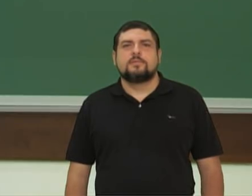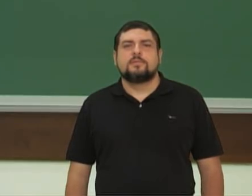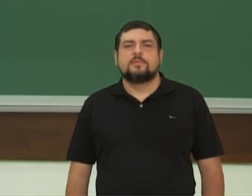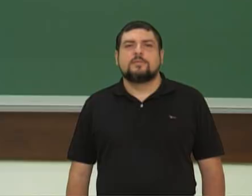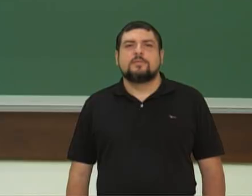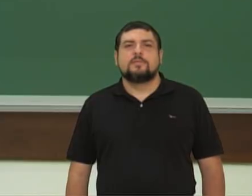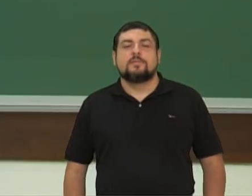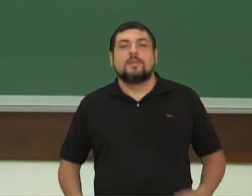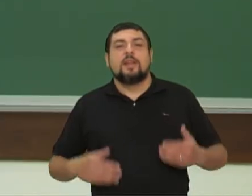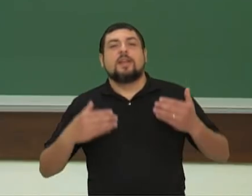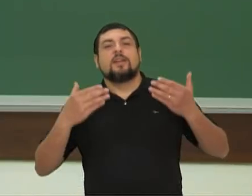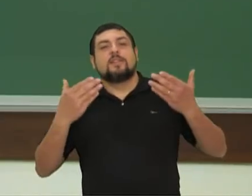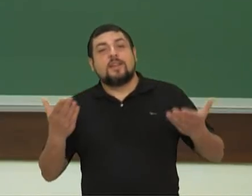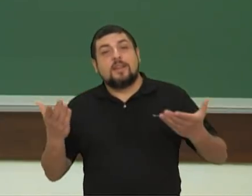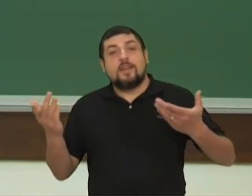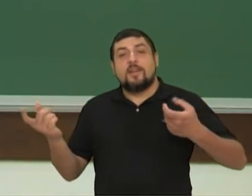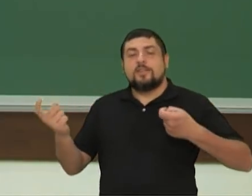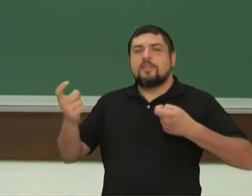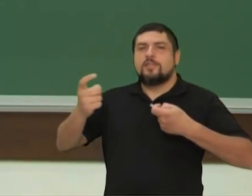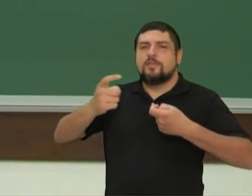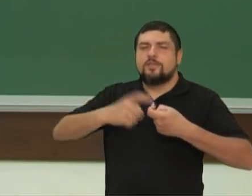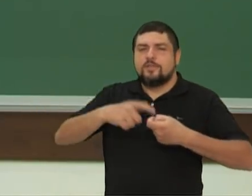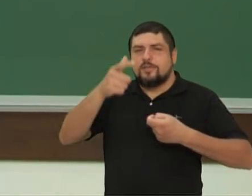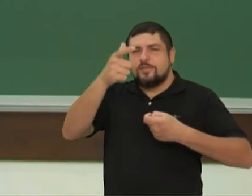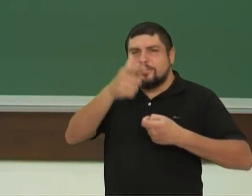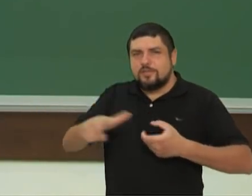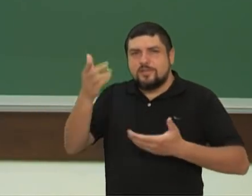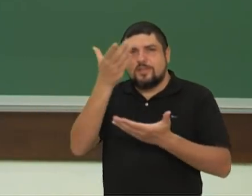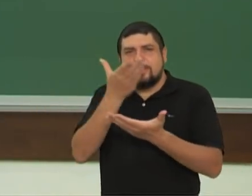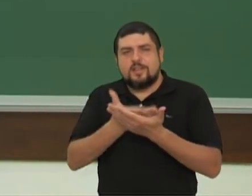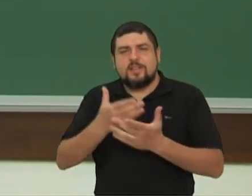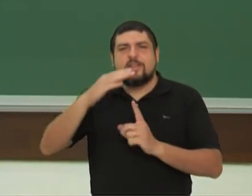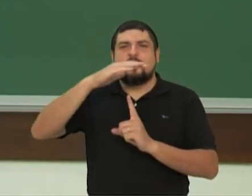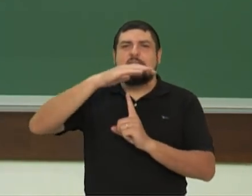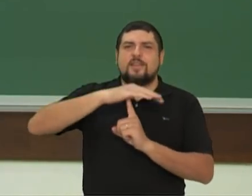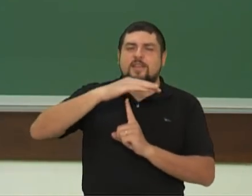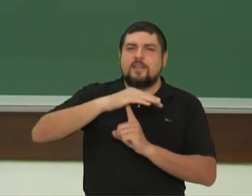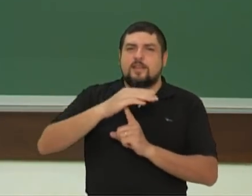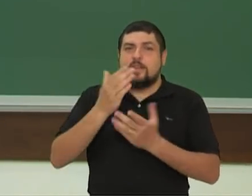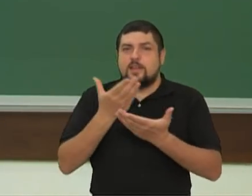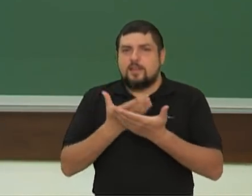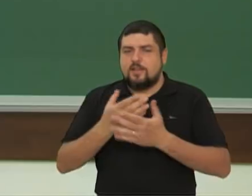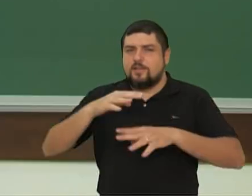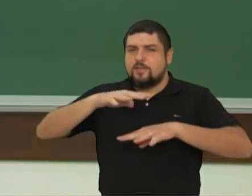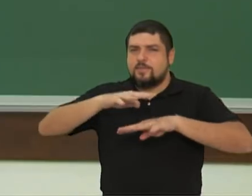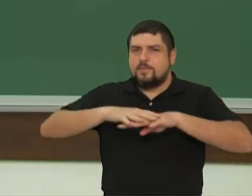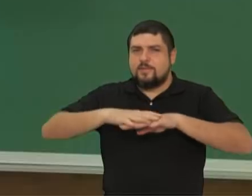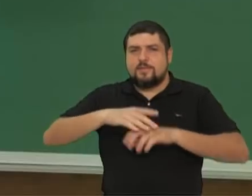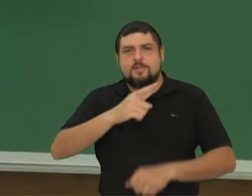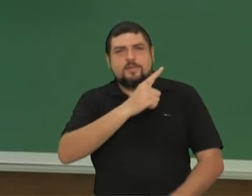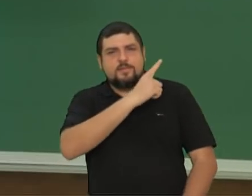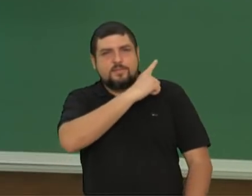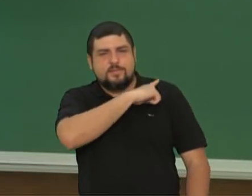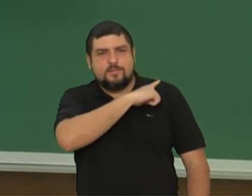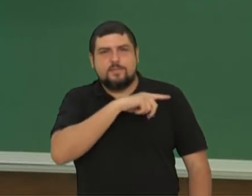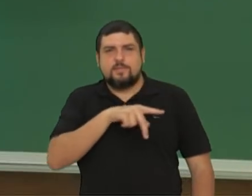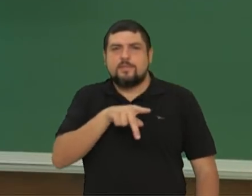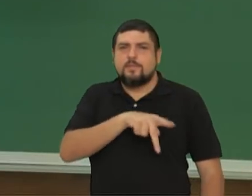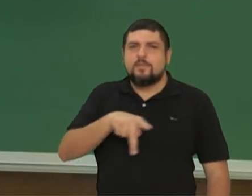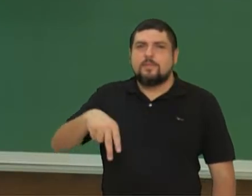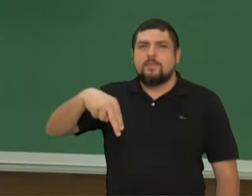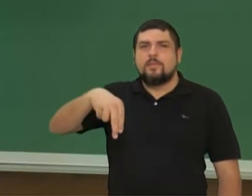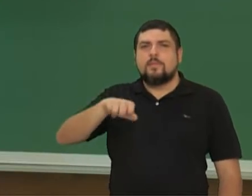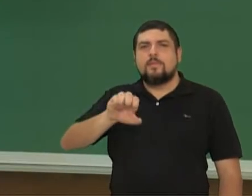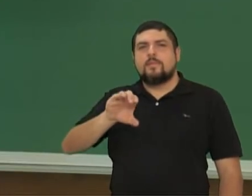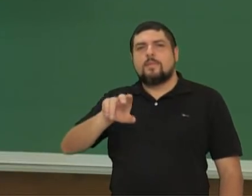Estamos de volta, mais uma aula Paraná, aula de matemática, primeira série, hein? Professor Neckel. Olha só,